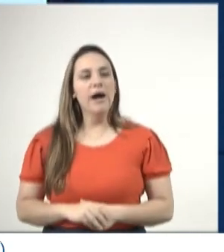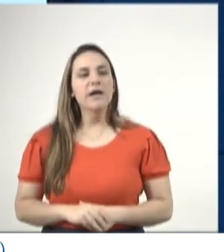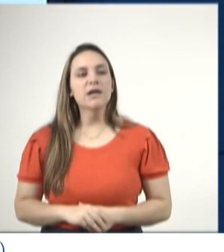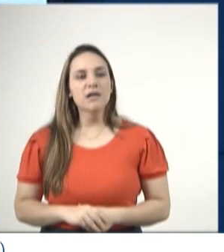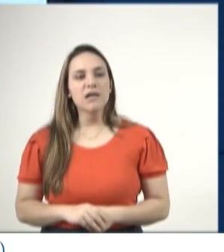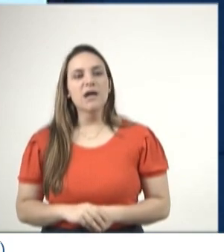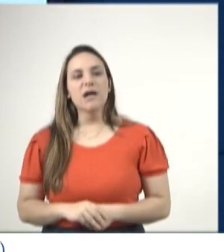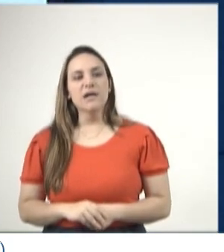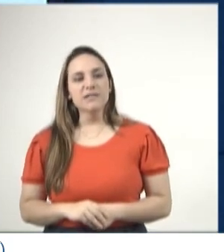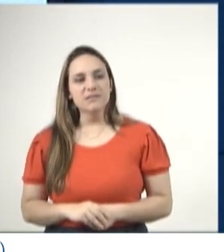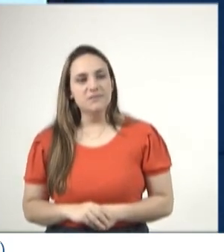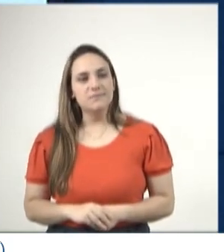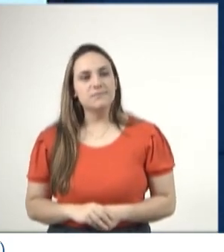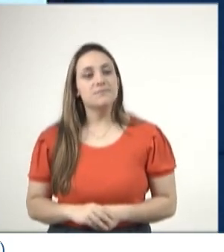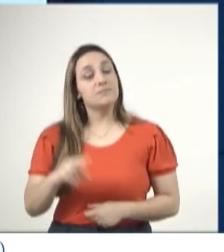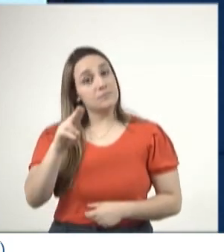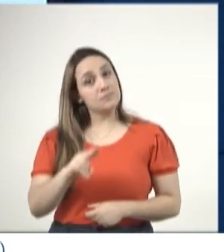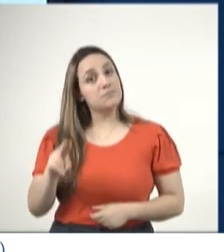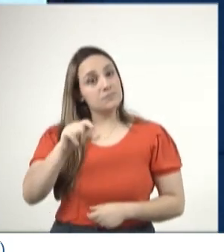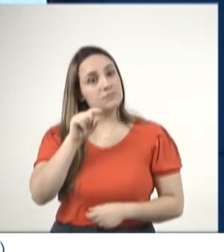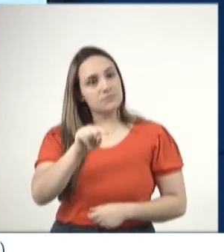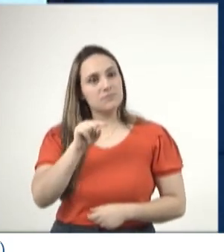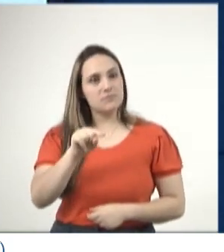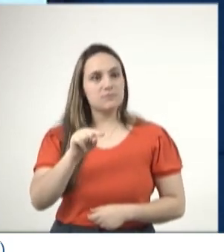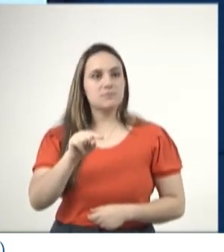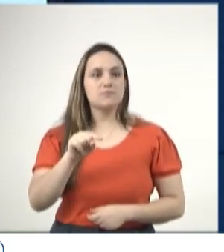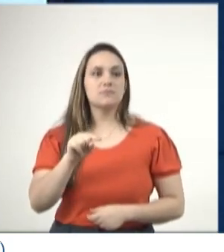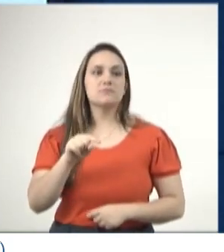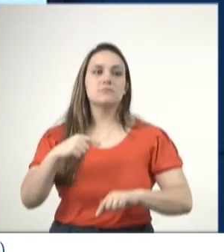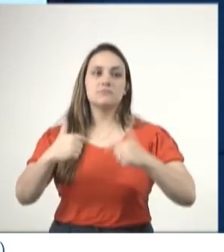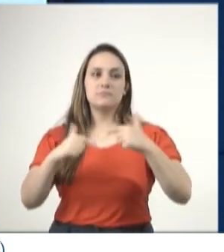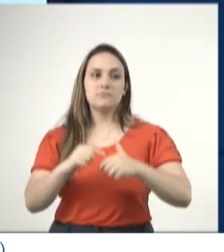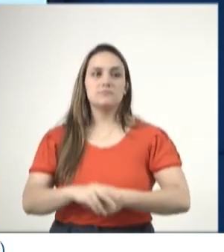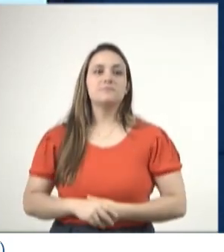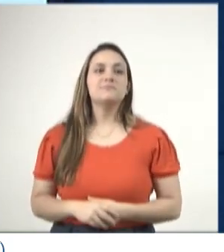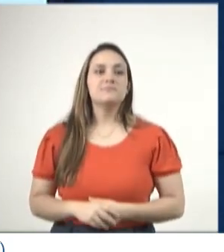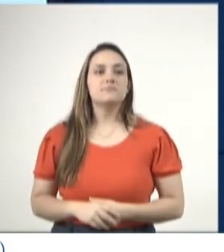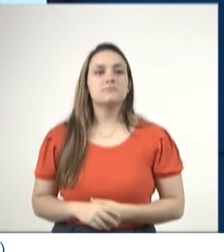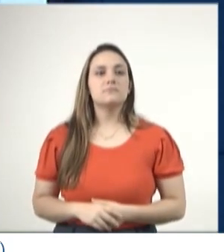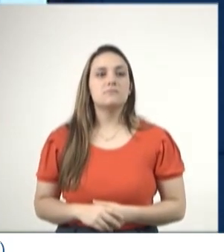dessa abordagem para as nossas ações.